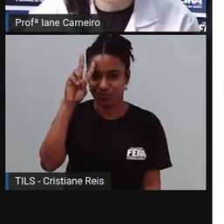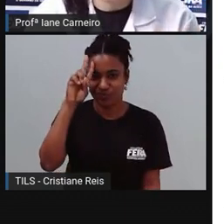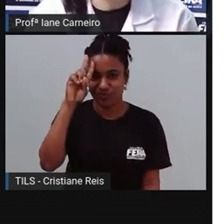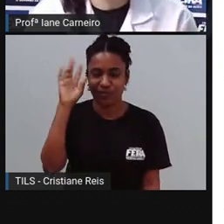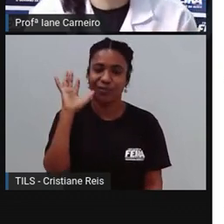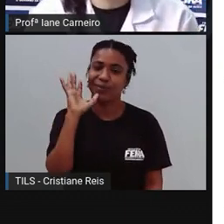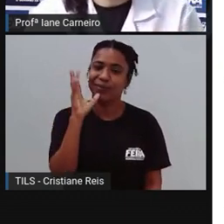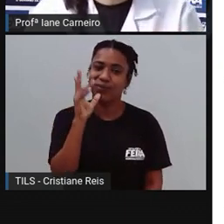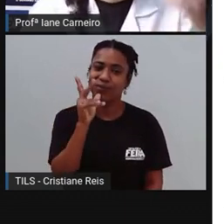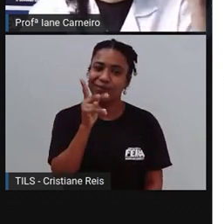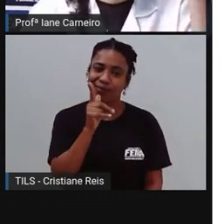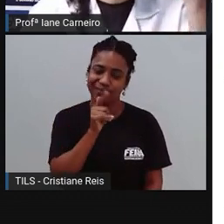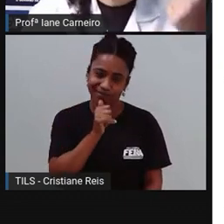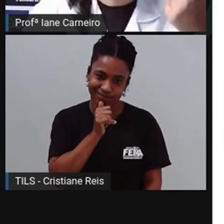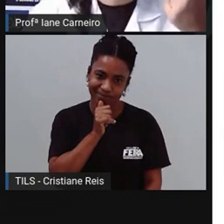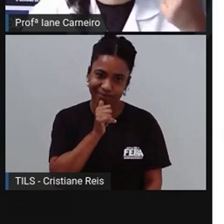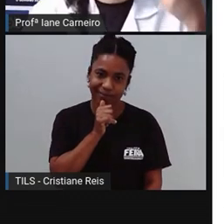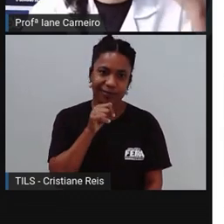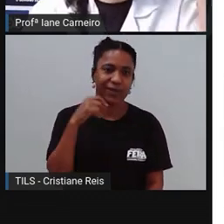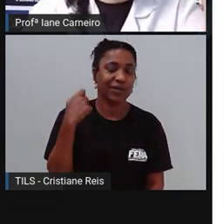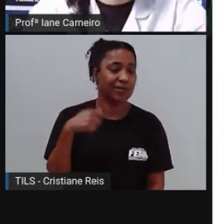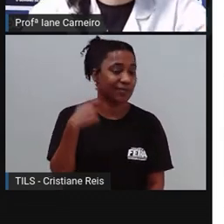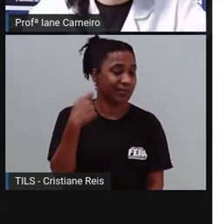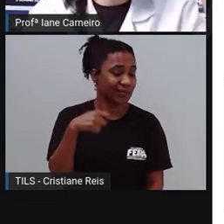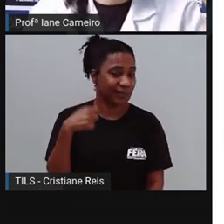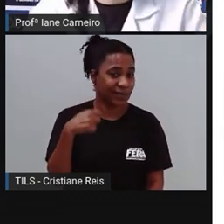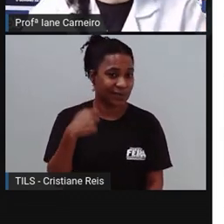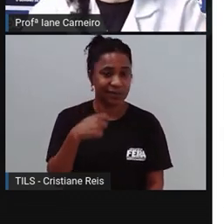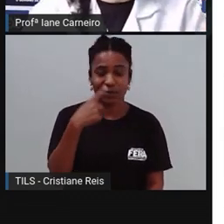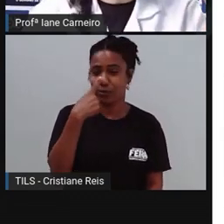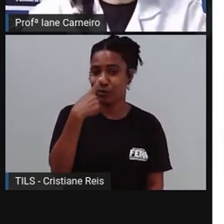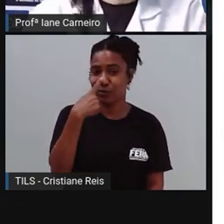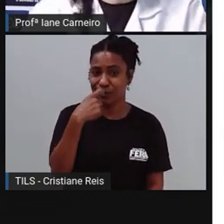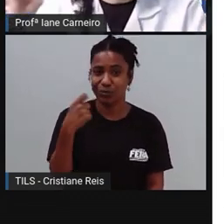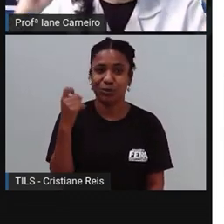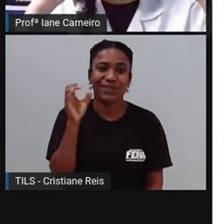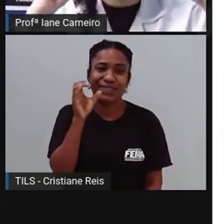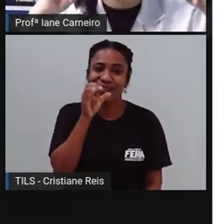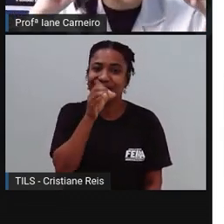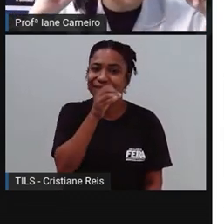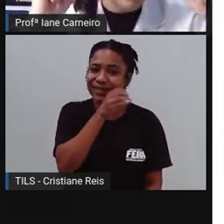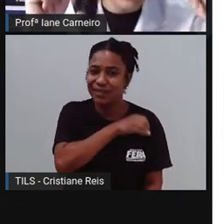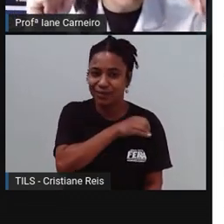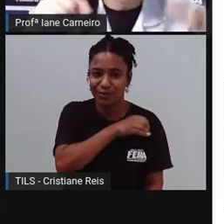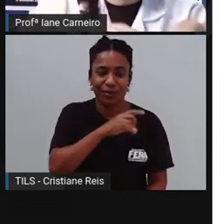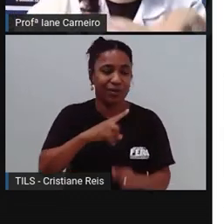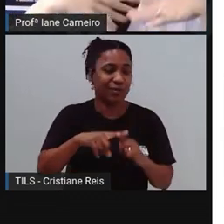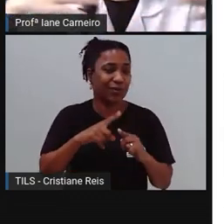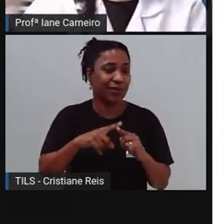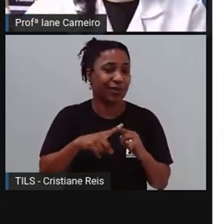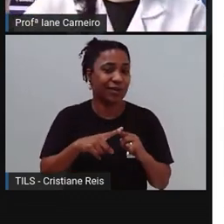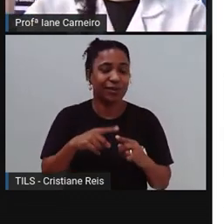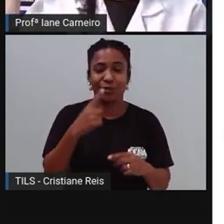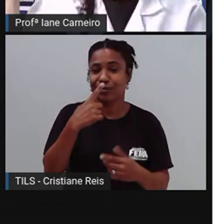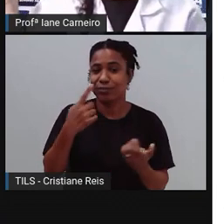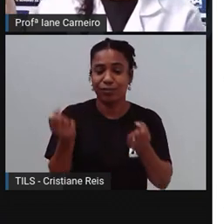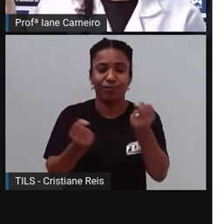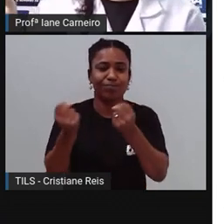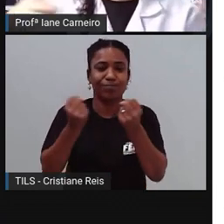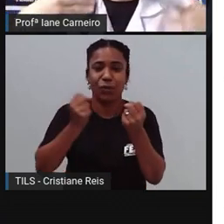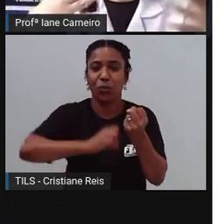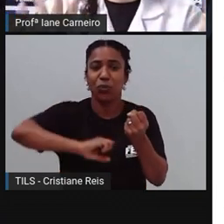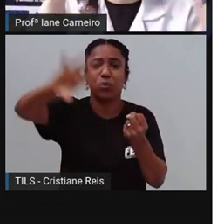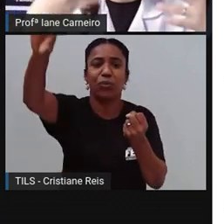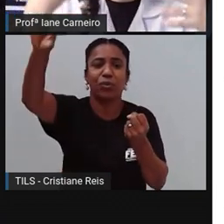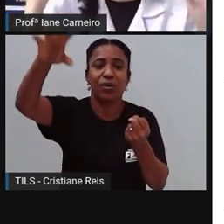muito tempo, né? E eu tenho que colocar o lixo bem cedinho, porque senão a coleta passa e meu lixo vai ficar lá na